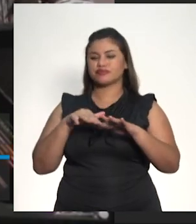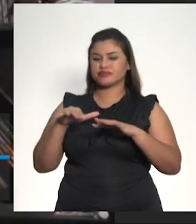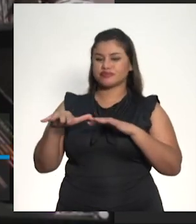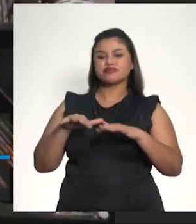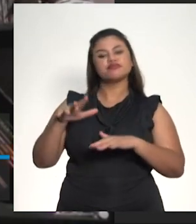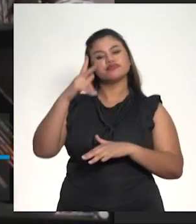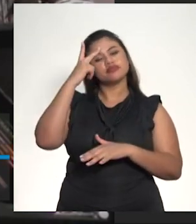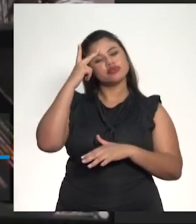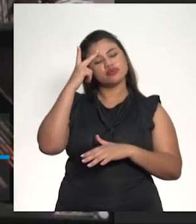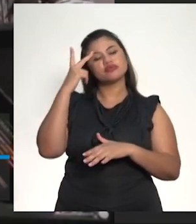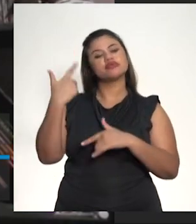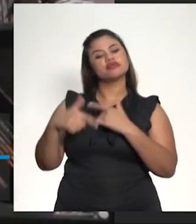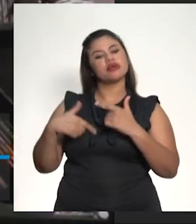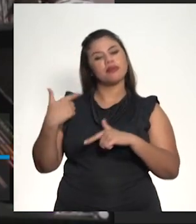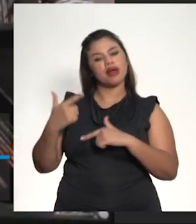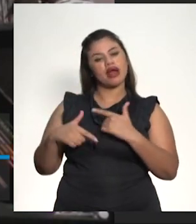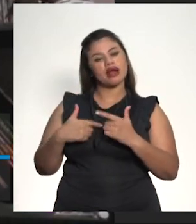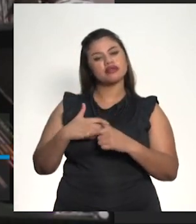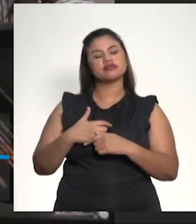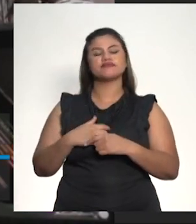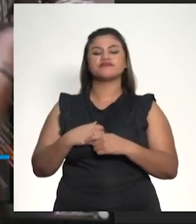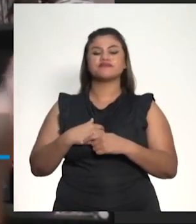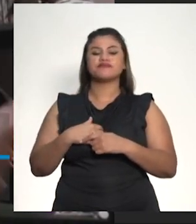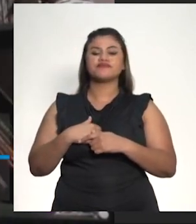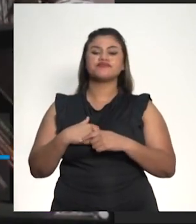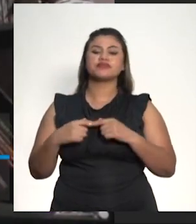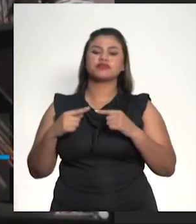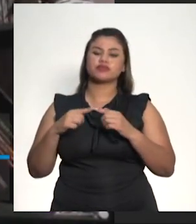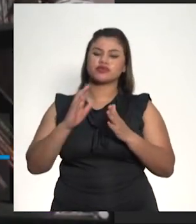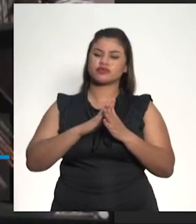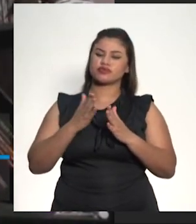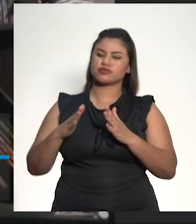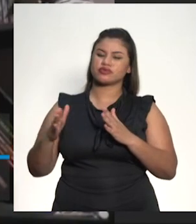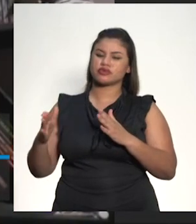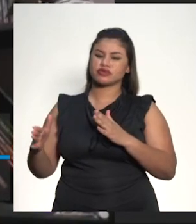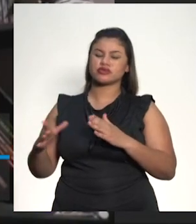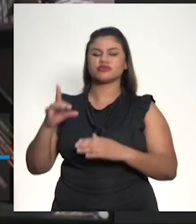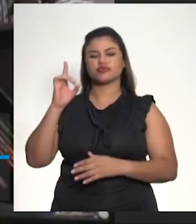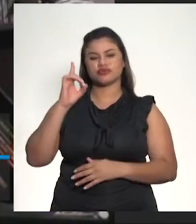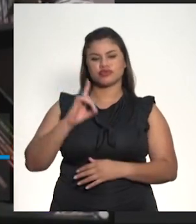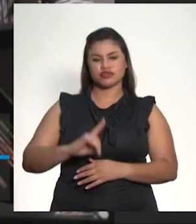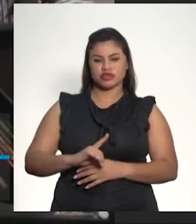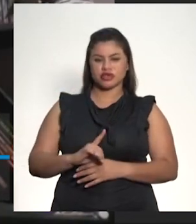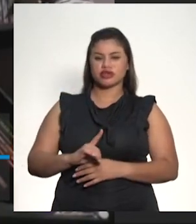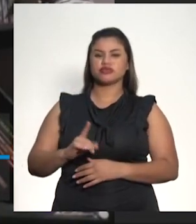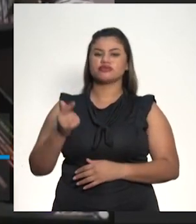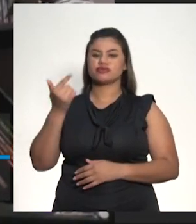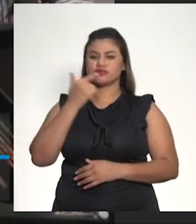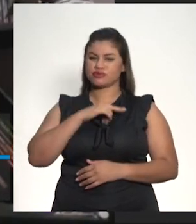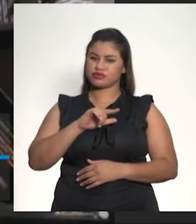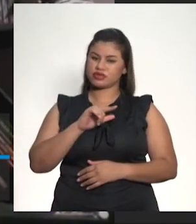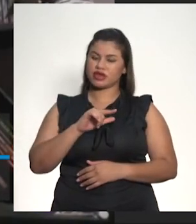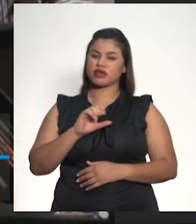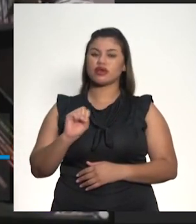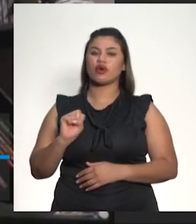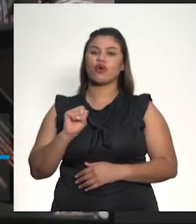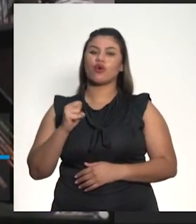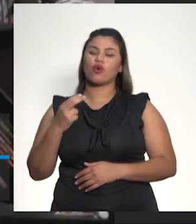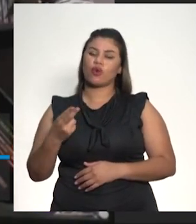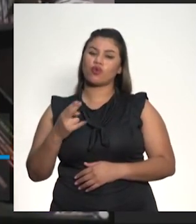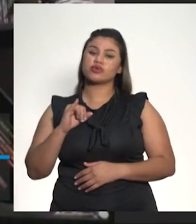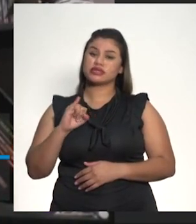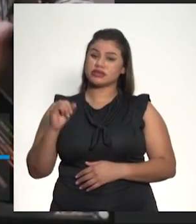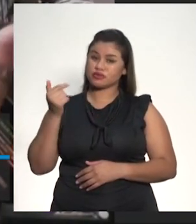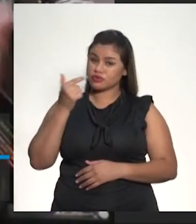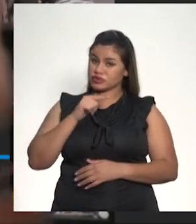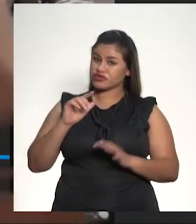trabalhadores, né? Justamente de uma organização para que esses direitos, né, sejam conquistados, ou se já foram